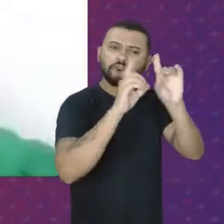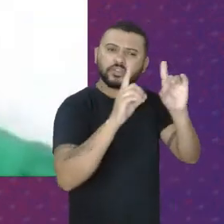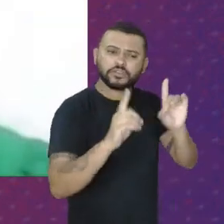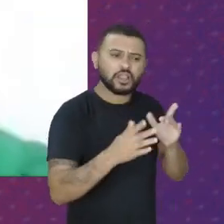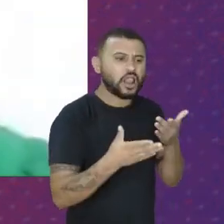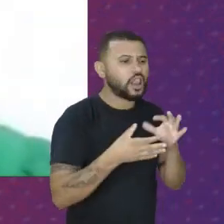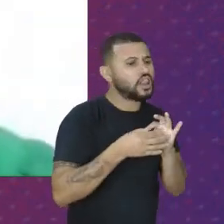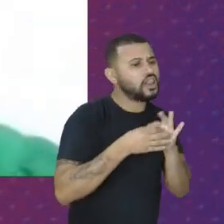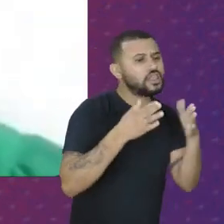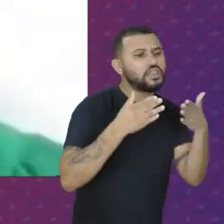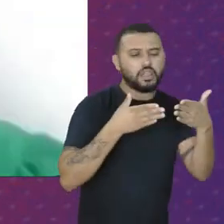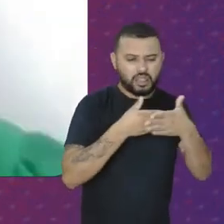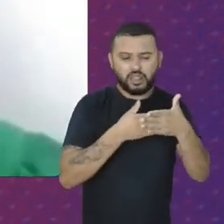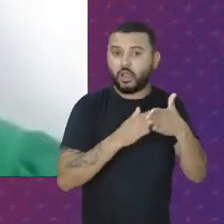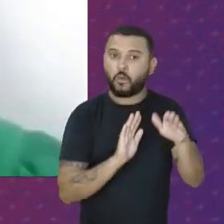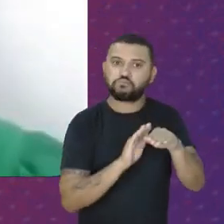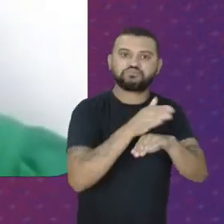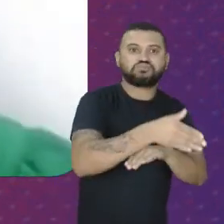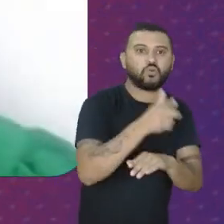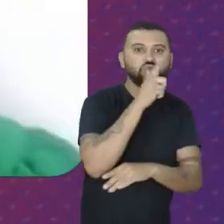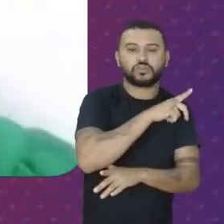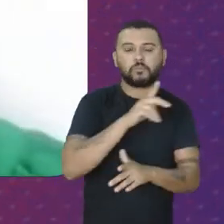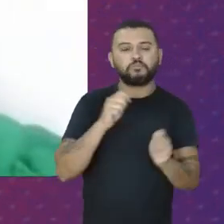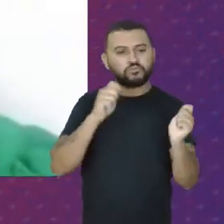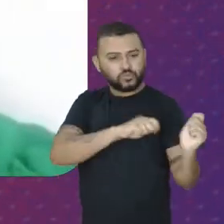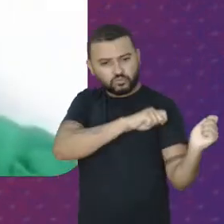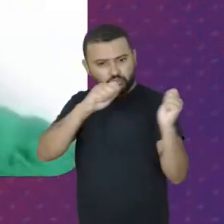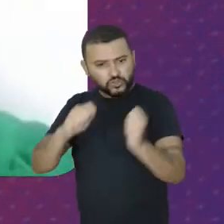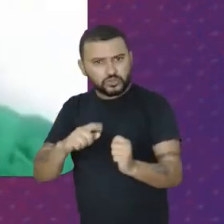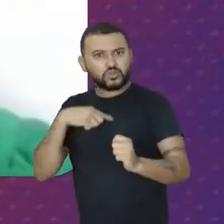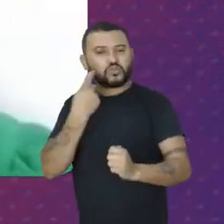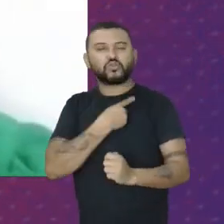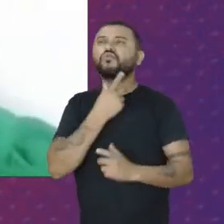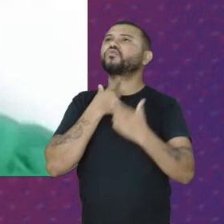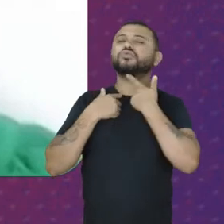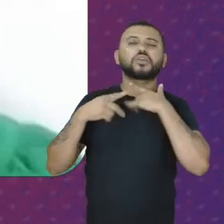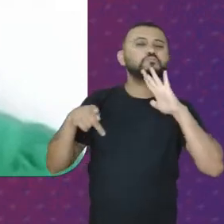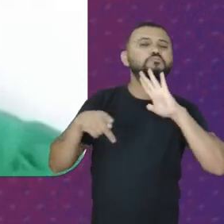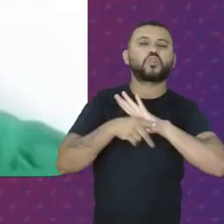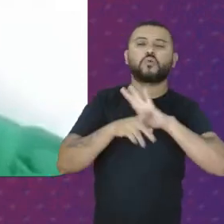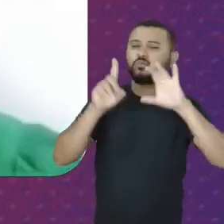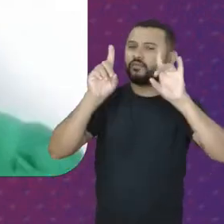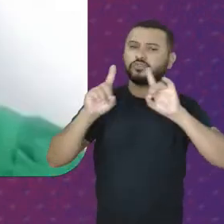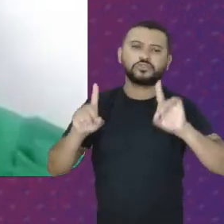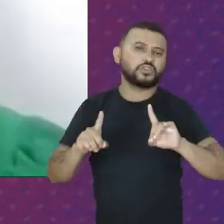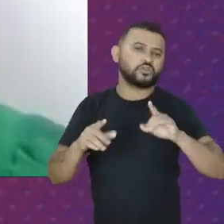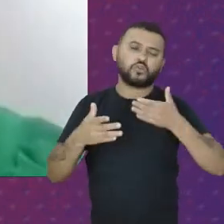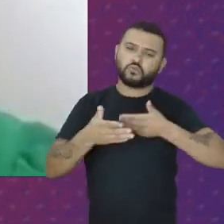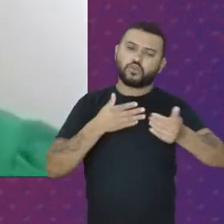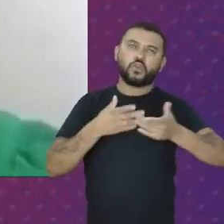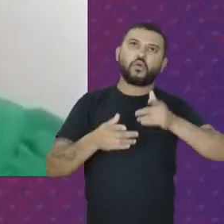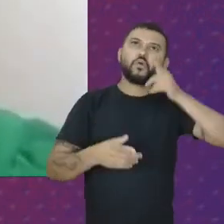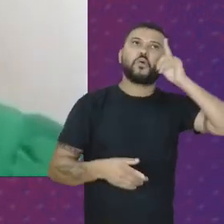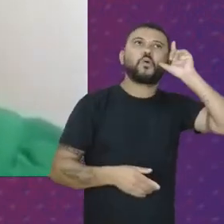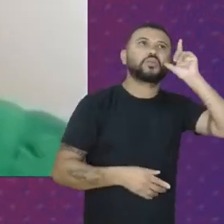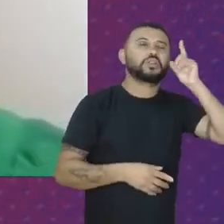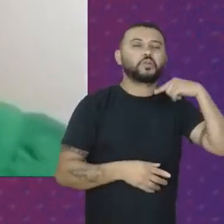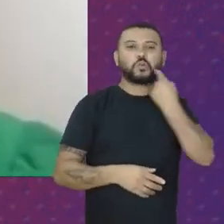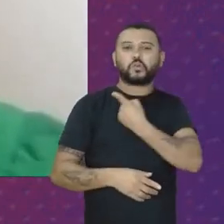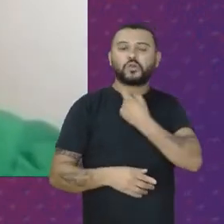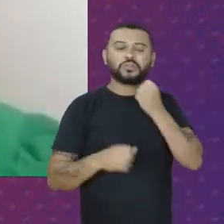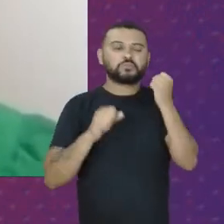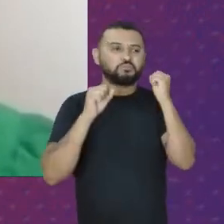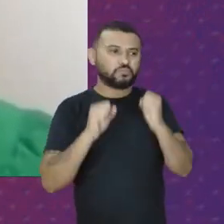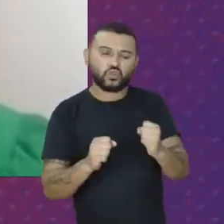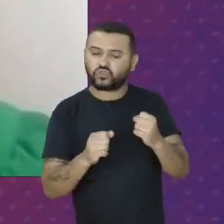deficiência ou não. Nosso limite é o que nós quisermos dar, é até onde acharmos que